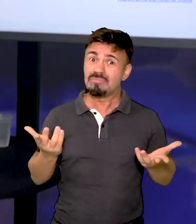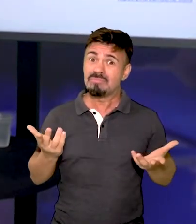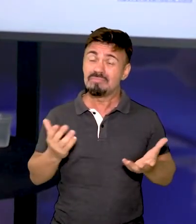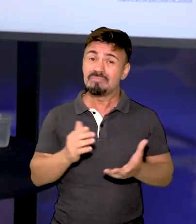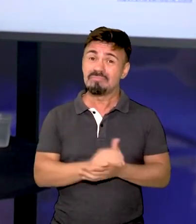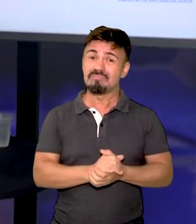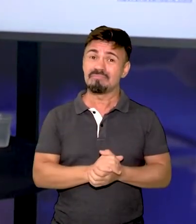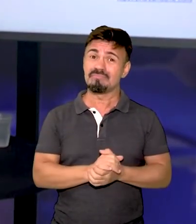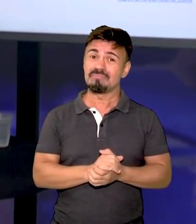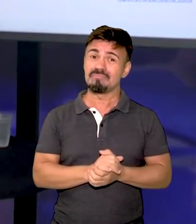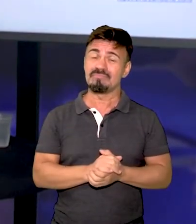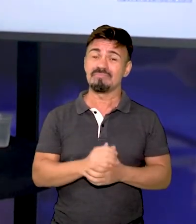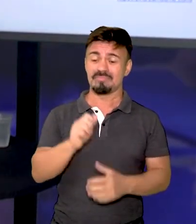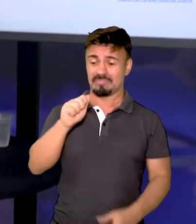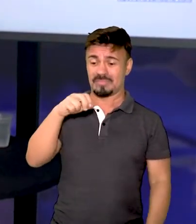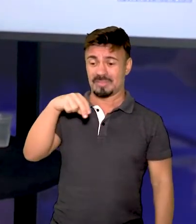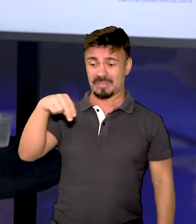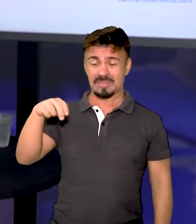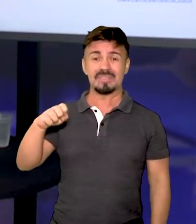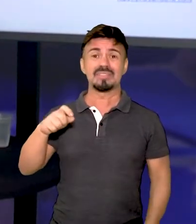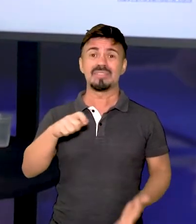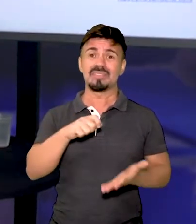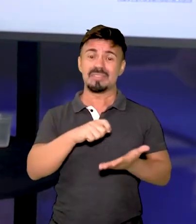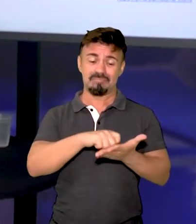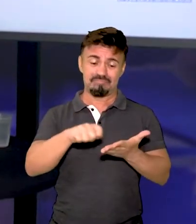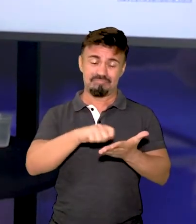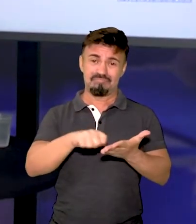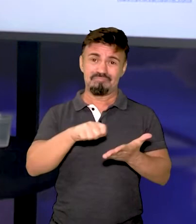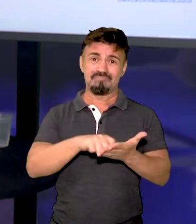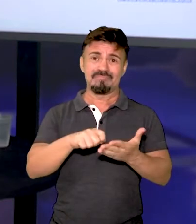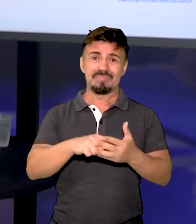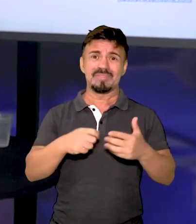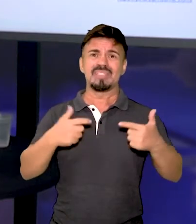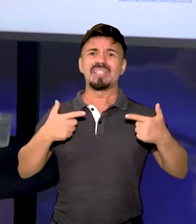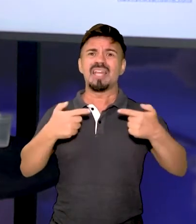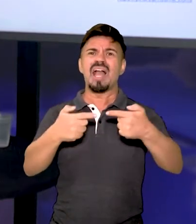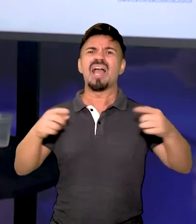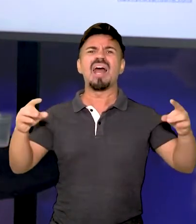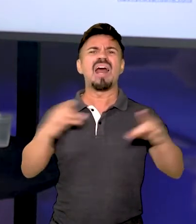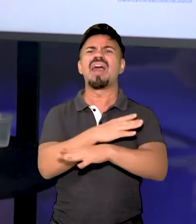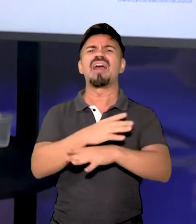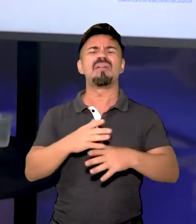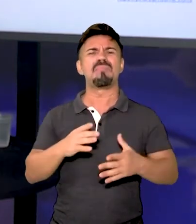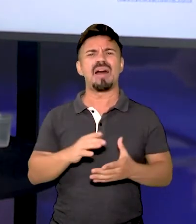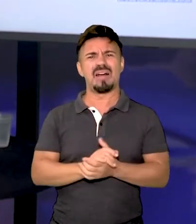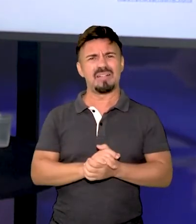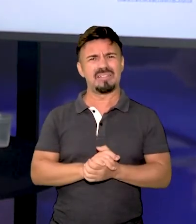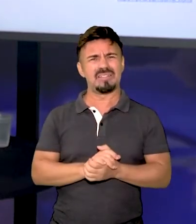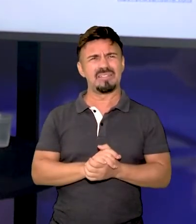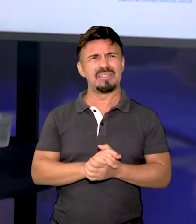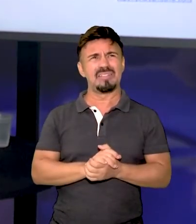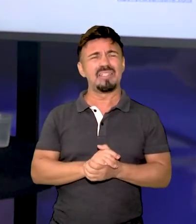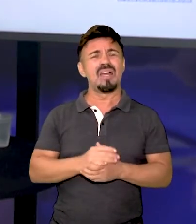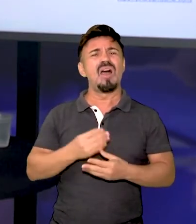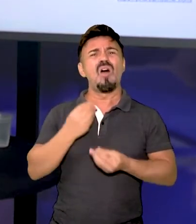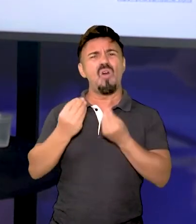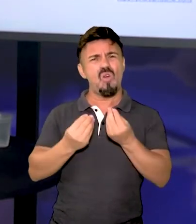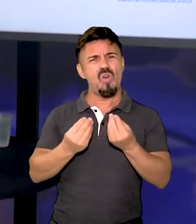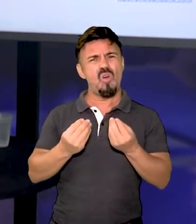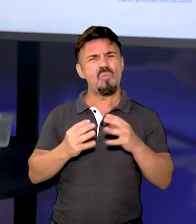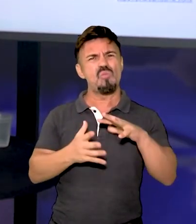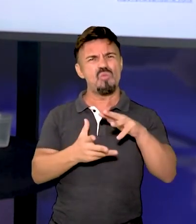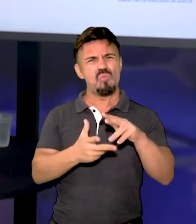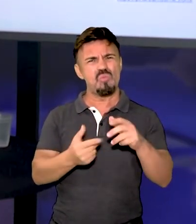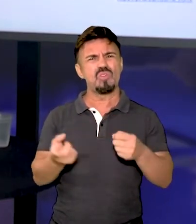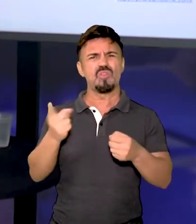estava fazendo Anne. Depois daquela guerra toda, qual seria agora se o mundo voltasse realmente ao normal? Ela